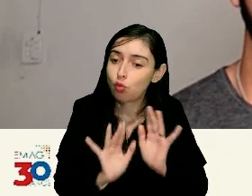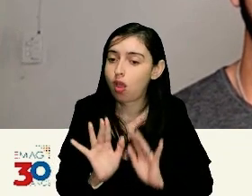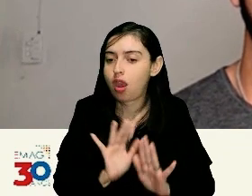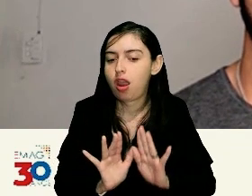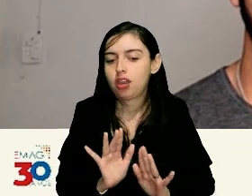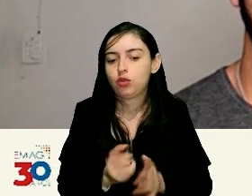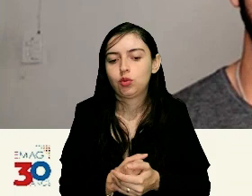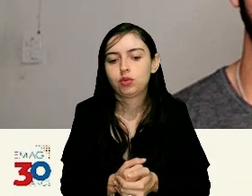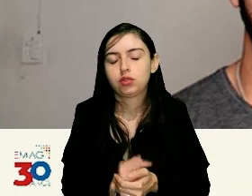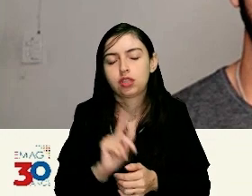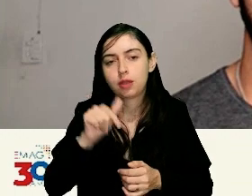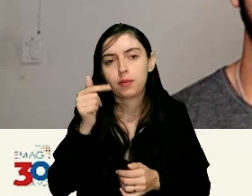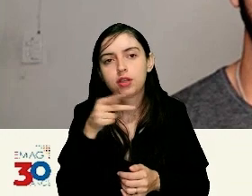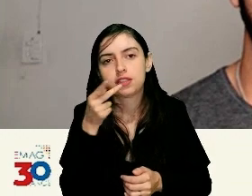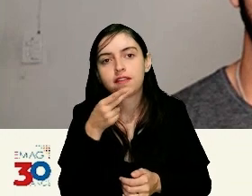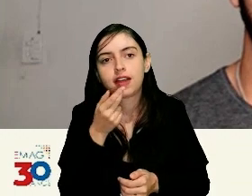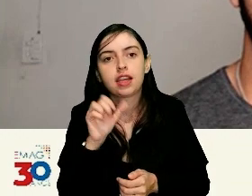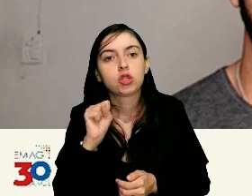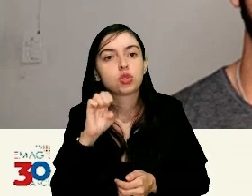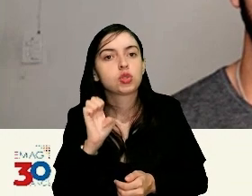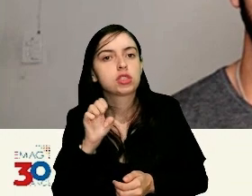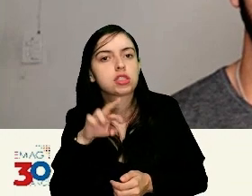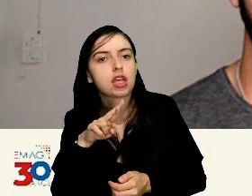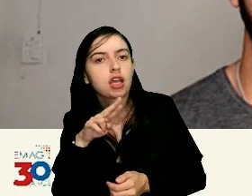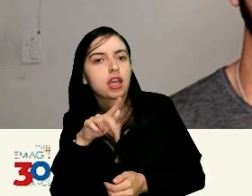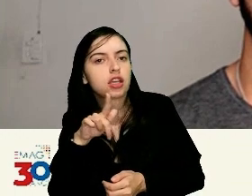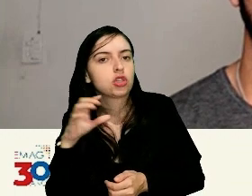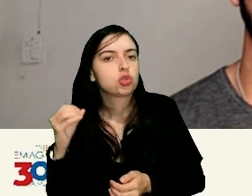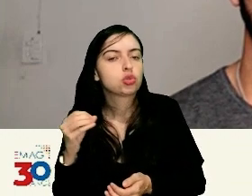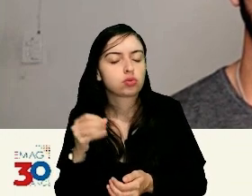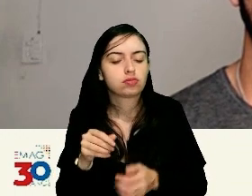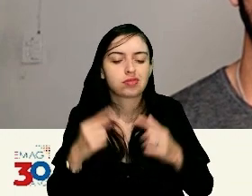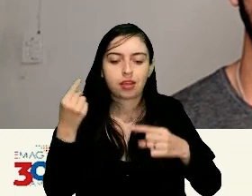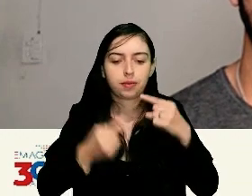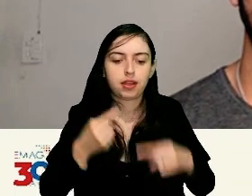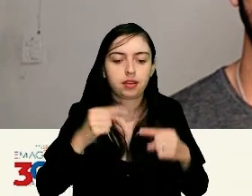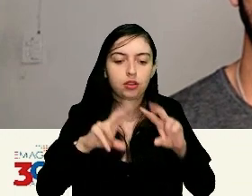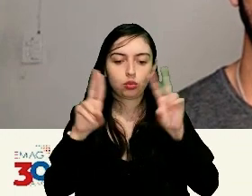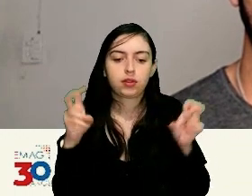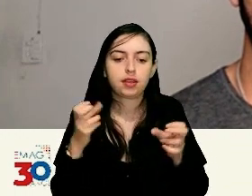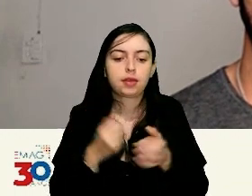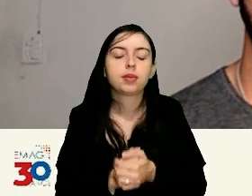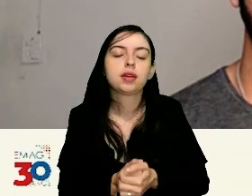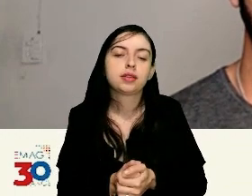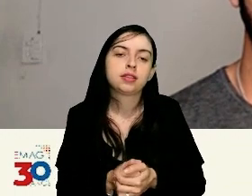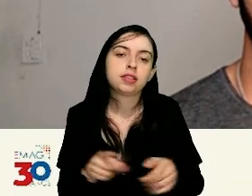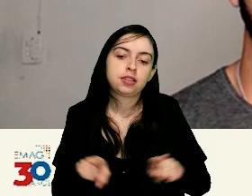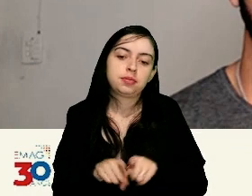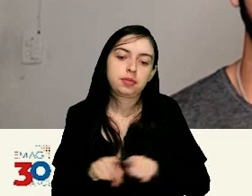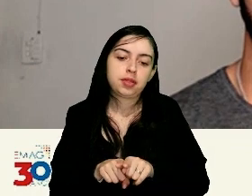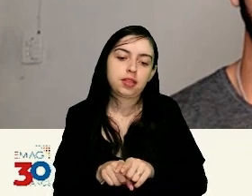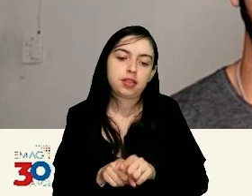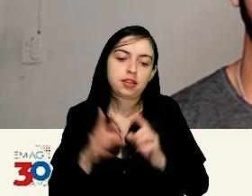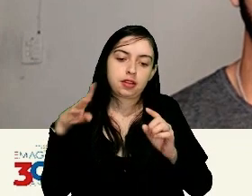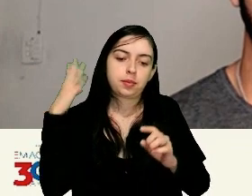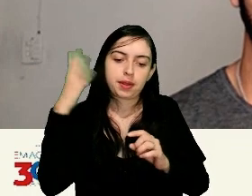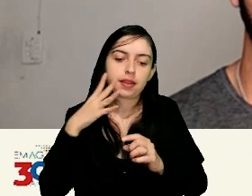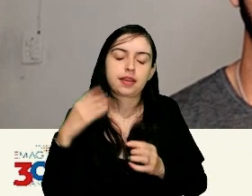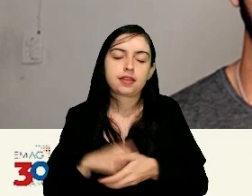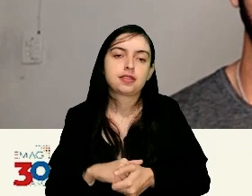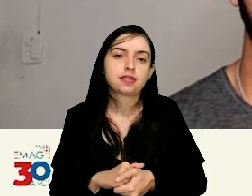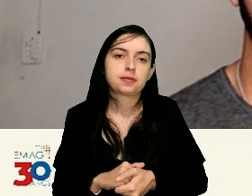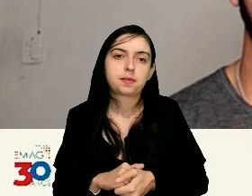da fala do Sérgio, a gente debater um pouco essa questão, já que também é o tema da nossa palestra, né, da responsabilidade e afeto, que eu confesso que eu tenho uma